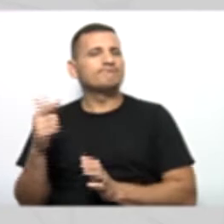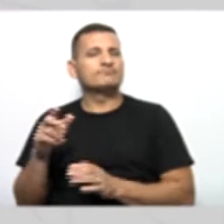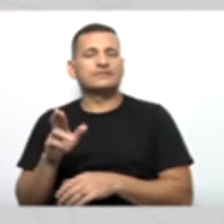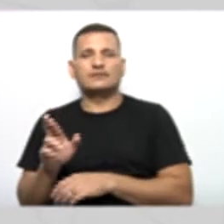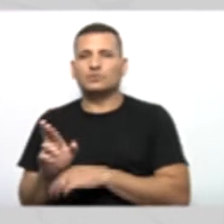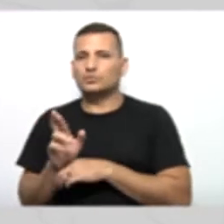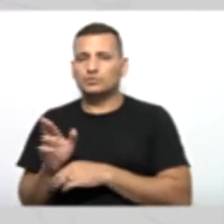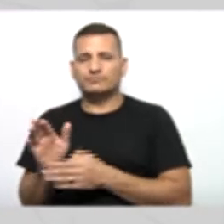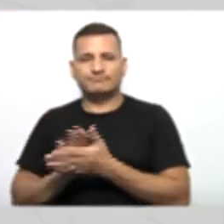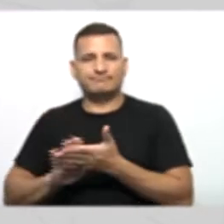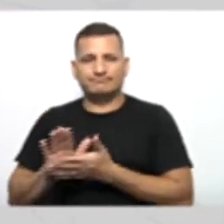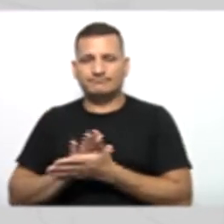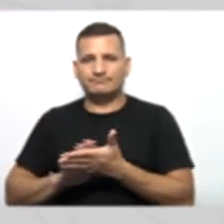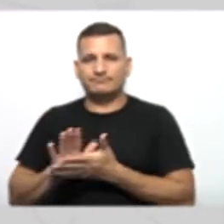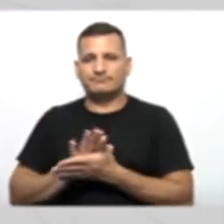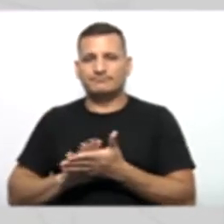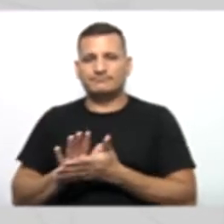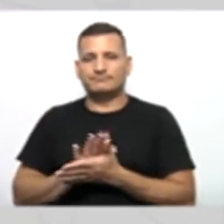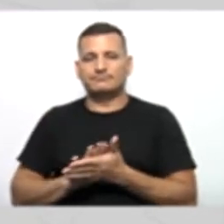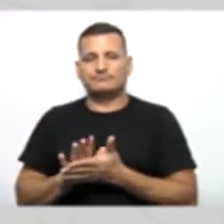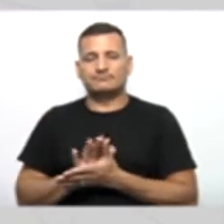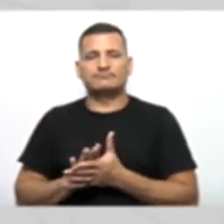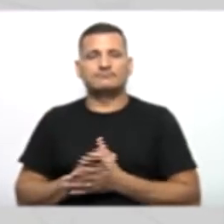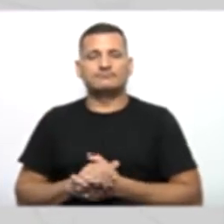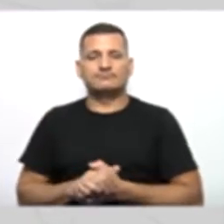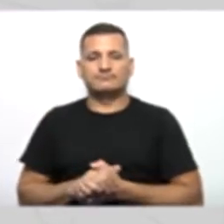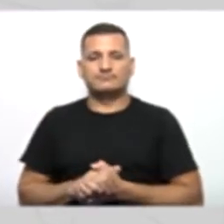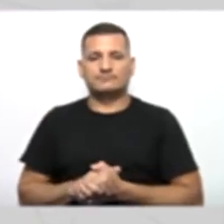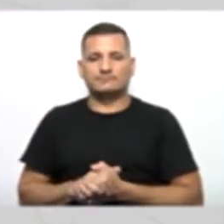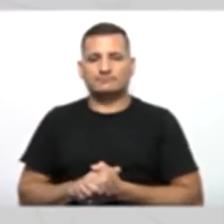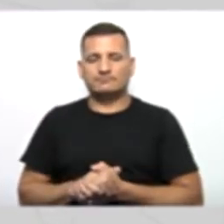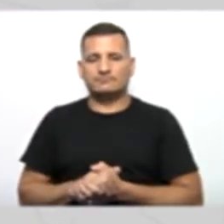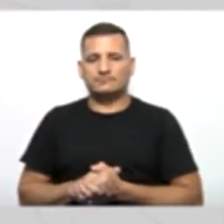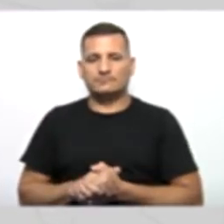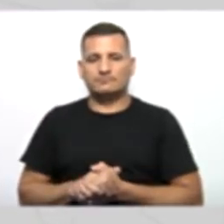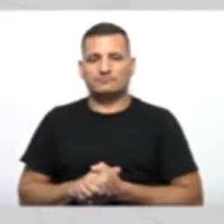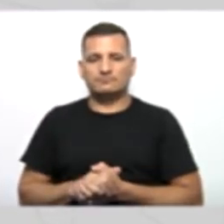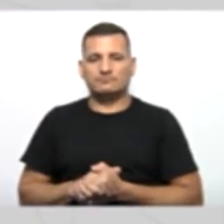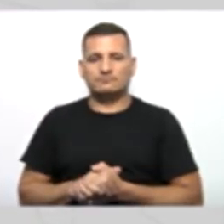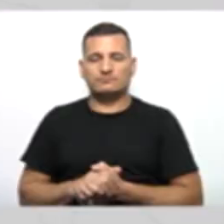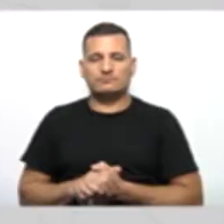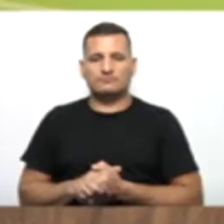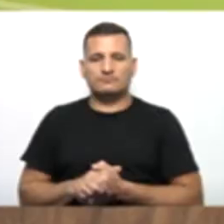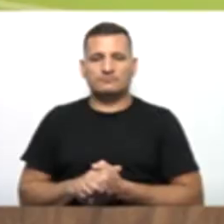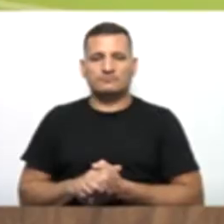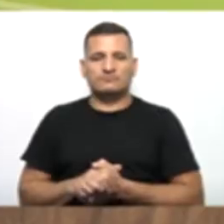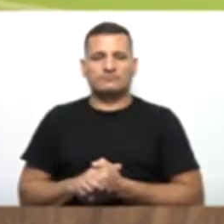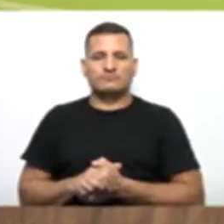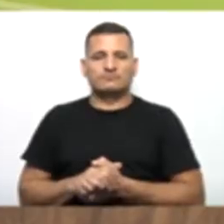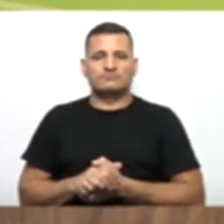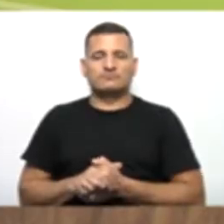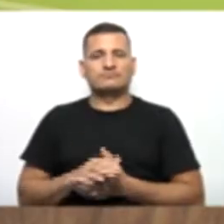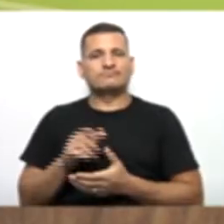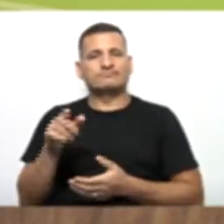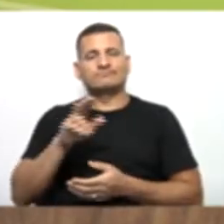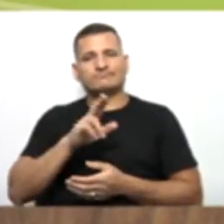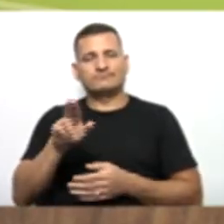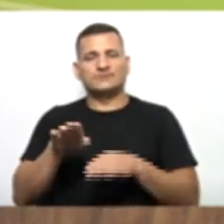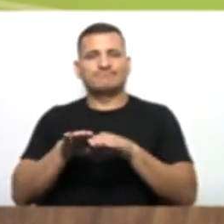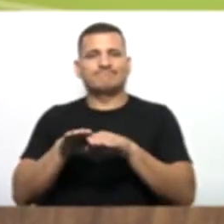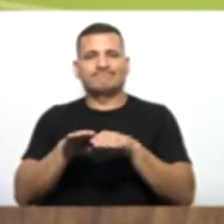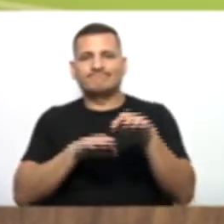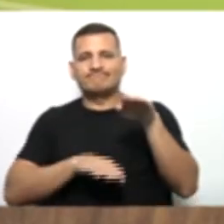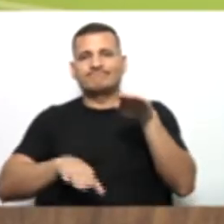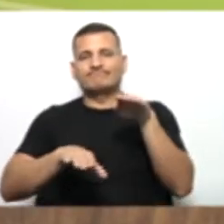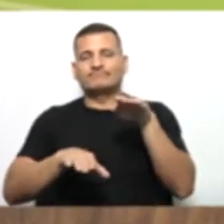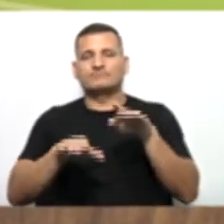tem necessidade de produtos básicos. Não é, professor Márcia? Exatamente, professor. Isso chama a desigualdade social.